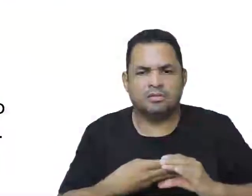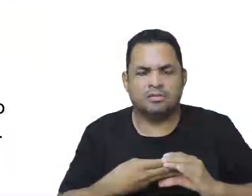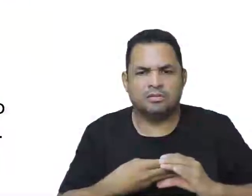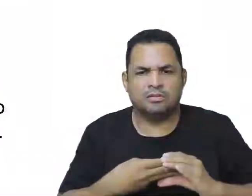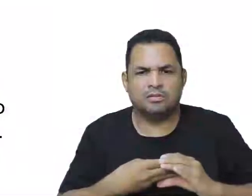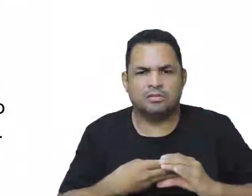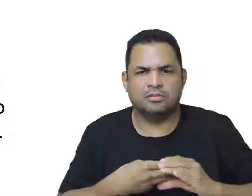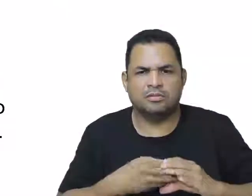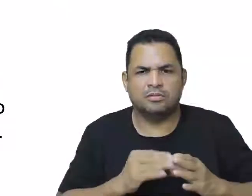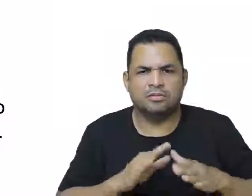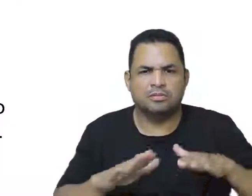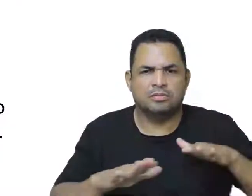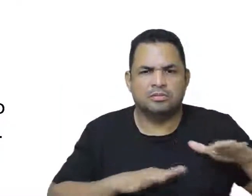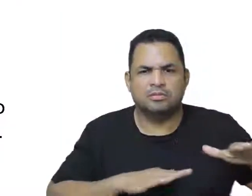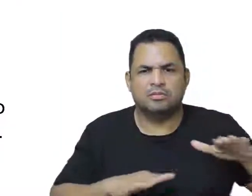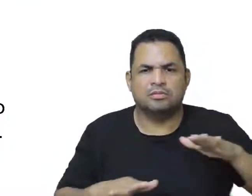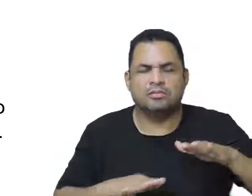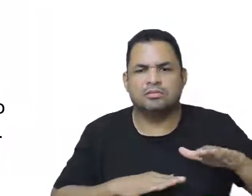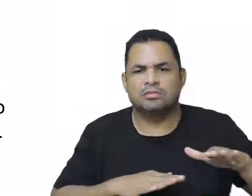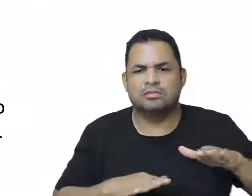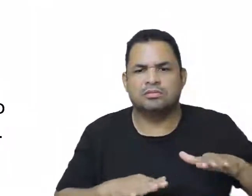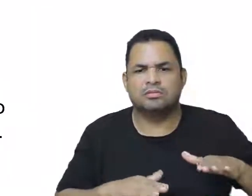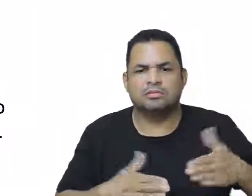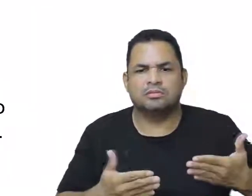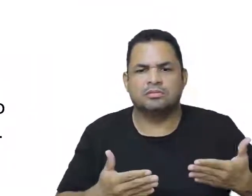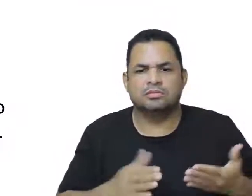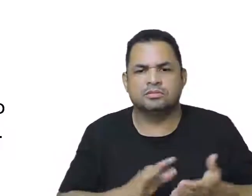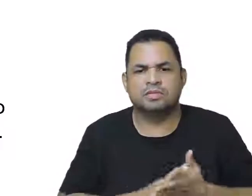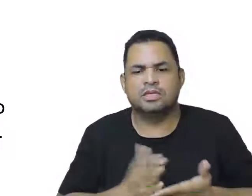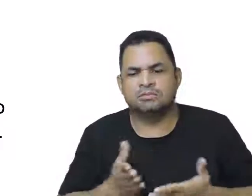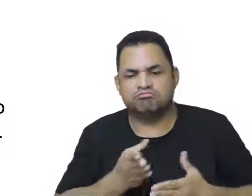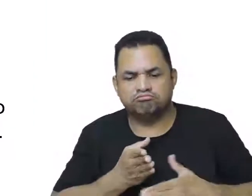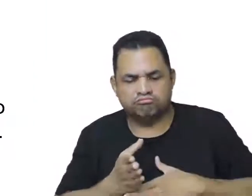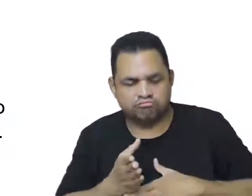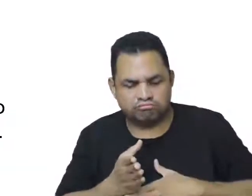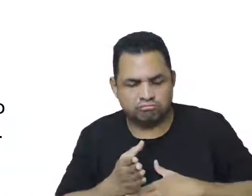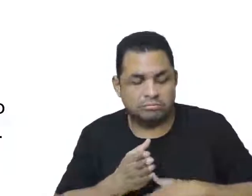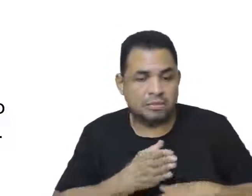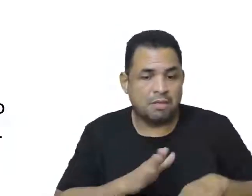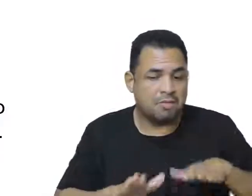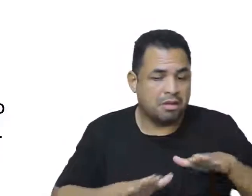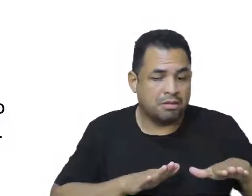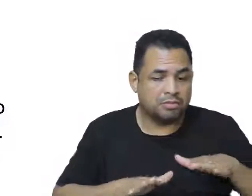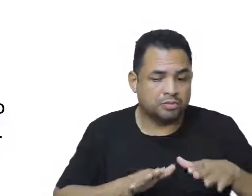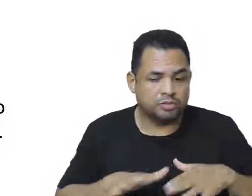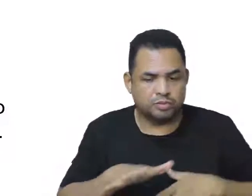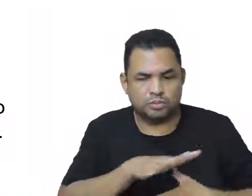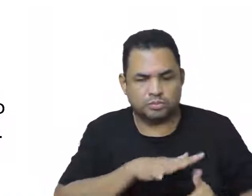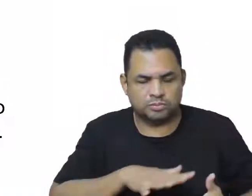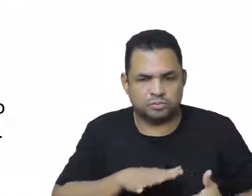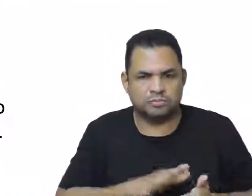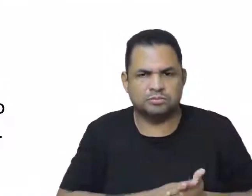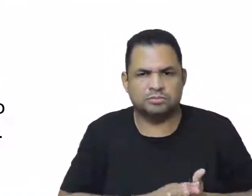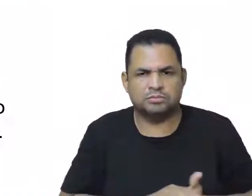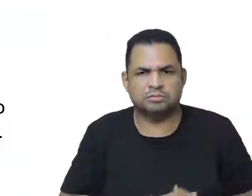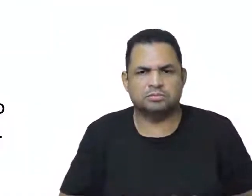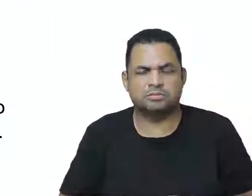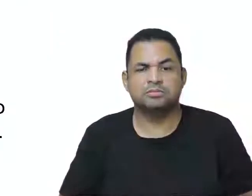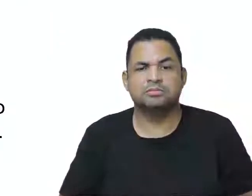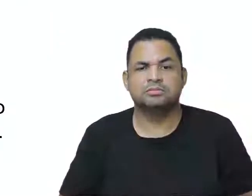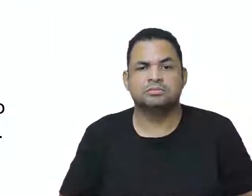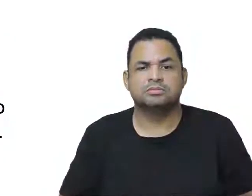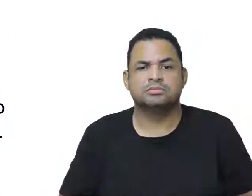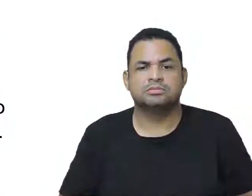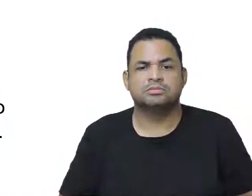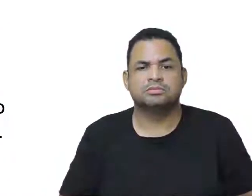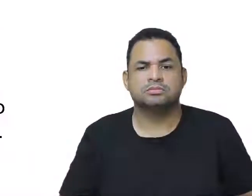ovo vá se movimentando, né? Numa determinada direção, no caso do espaço para o espaço uterino,